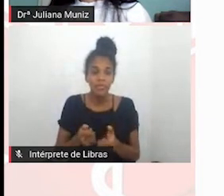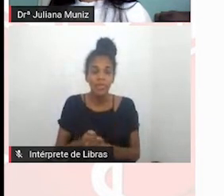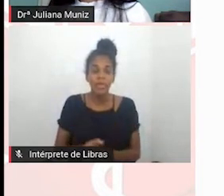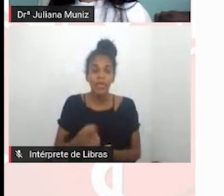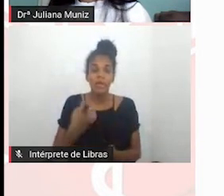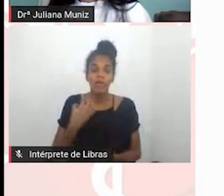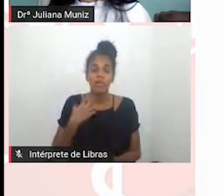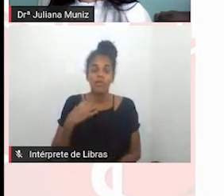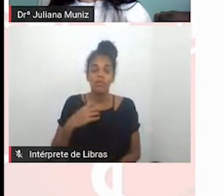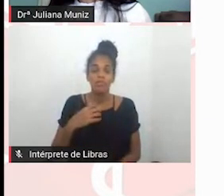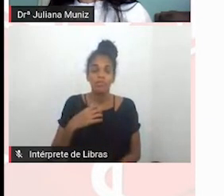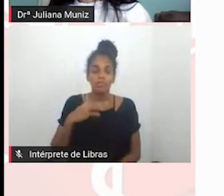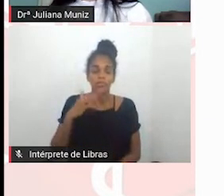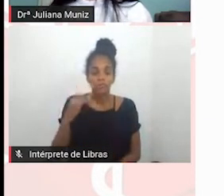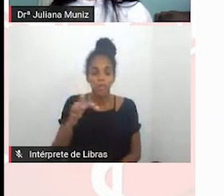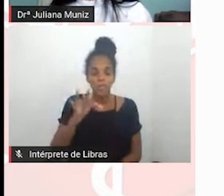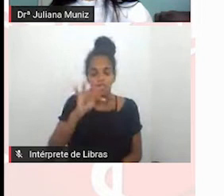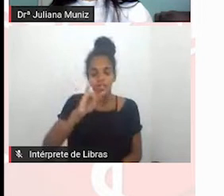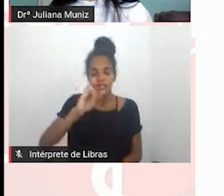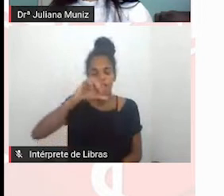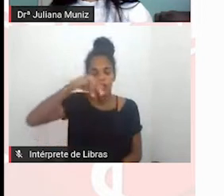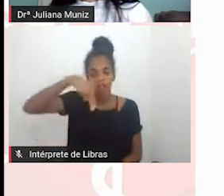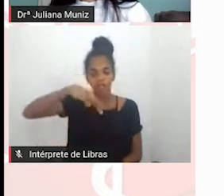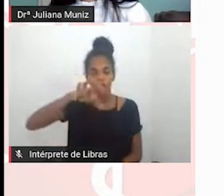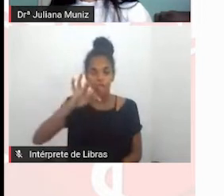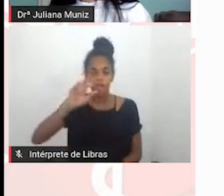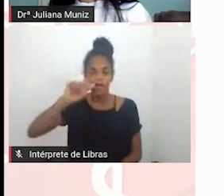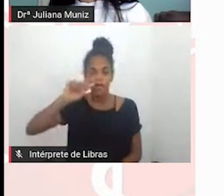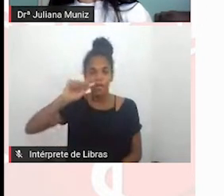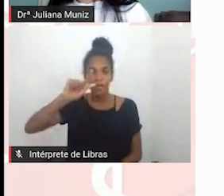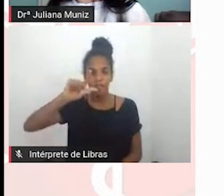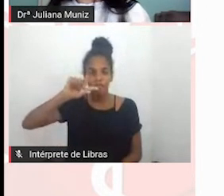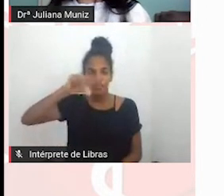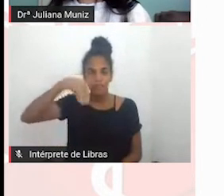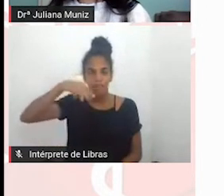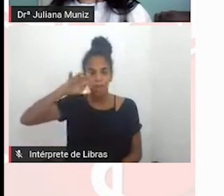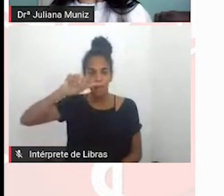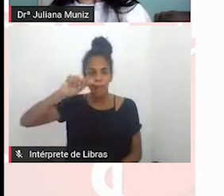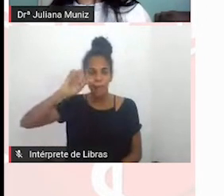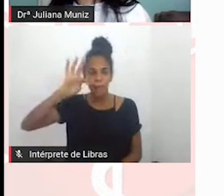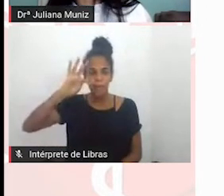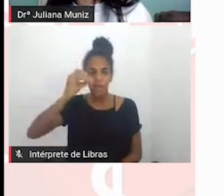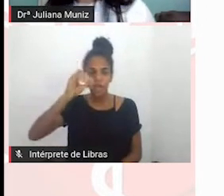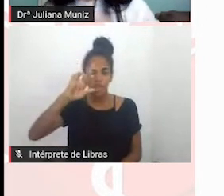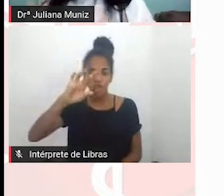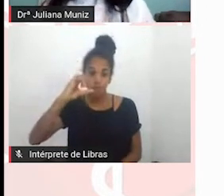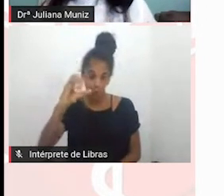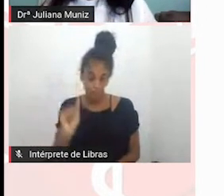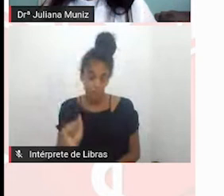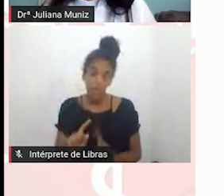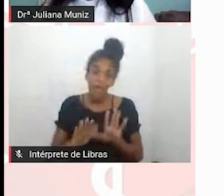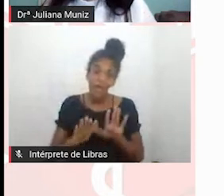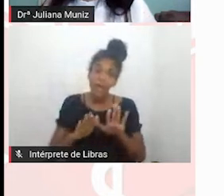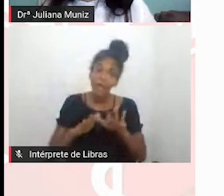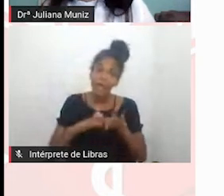ela poderia, talvez, diminuir aquela síndrome de hiperinflamação do Covid. Será que é verdade? A gente não sabe.